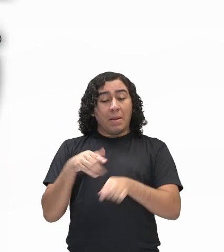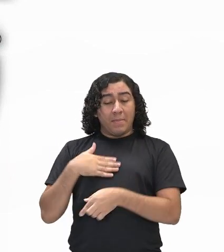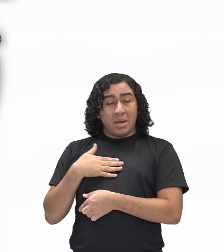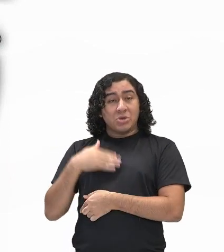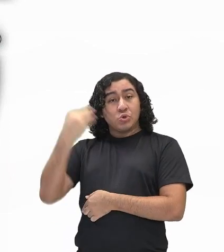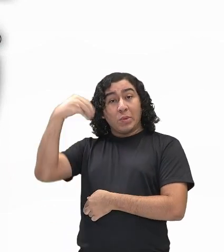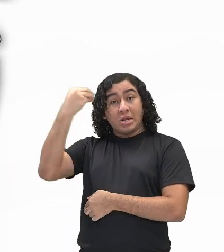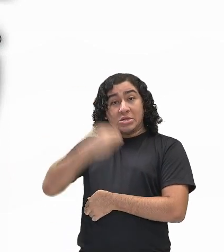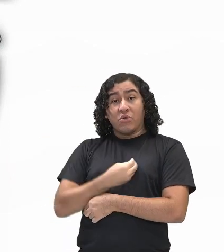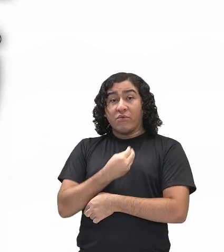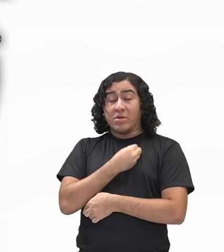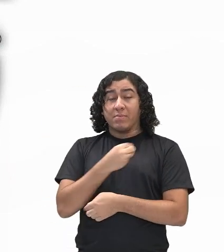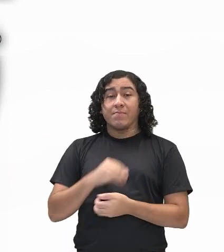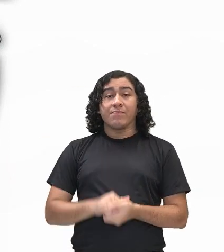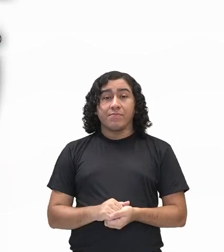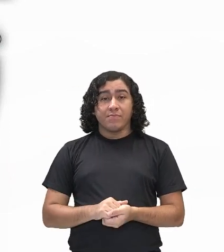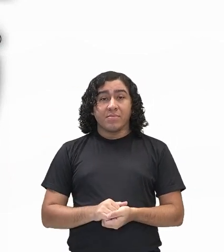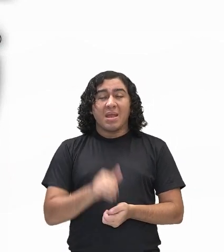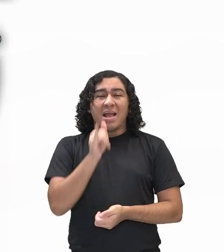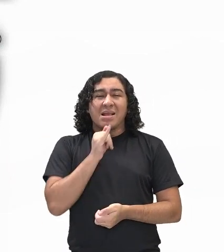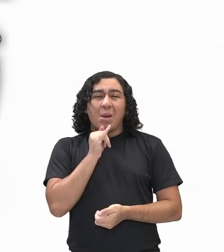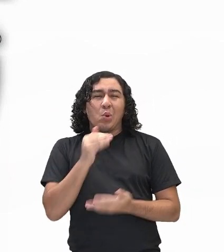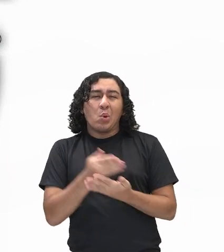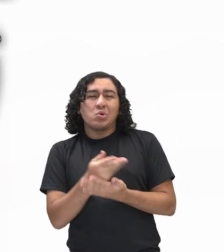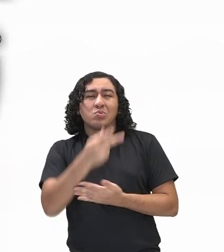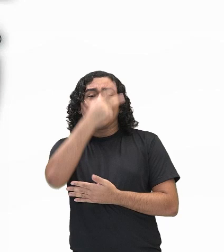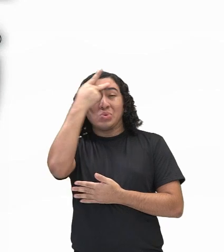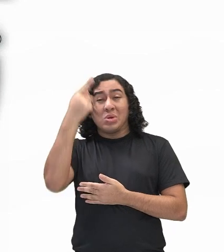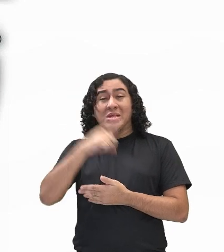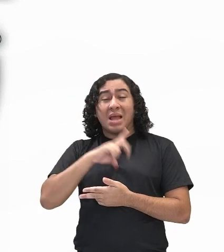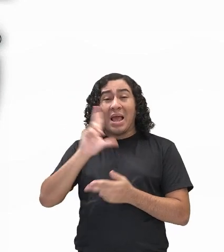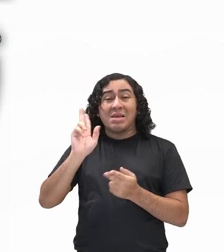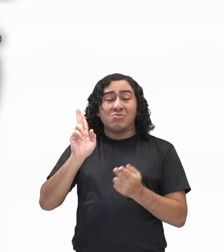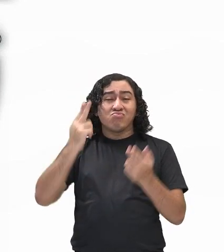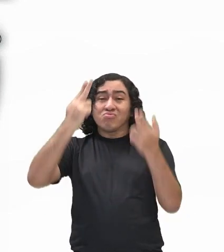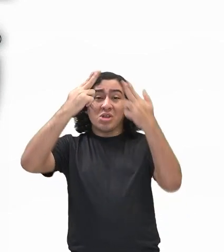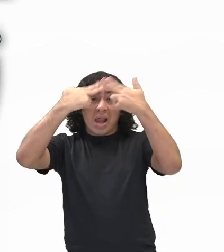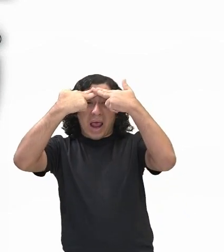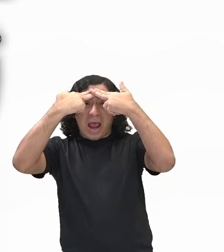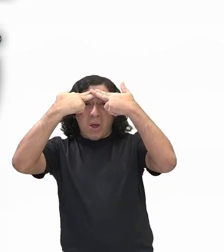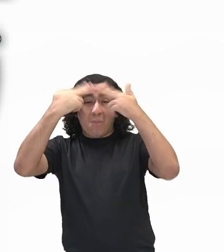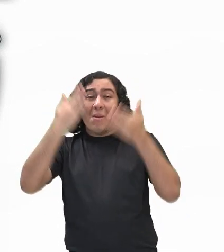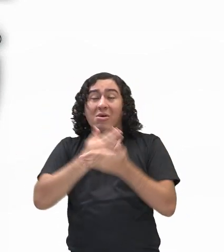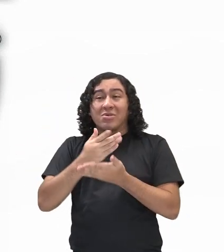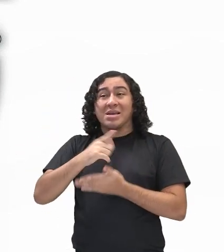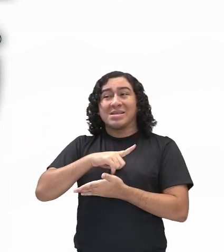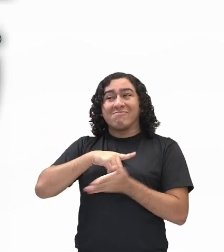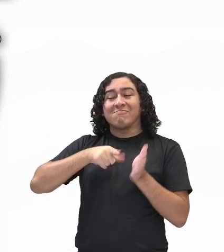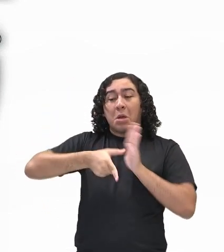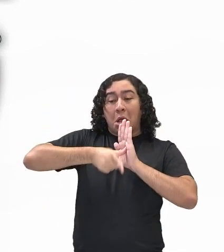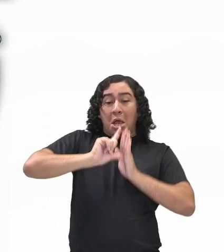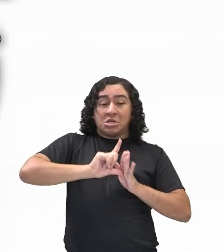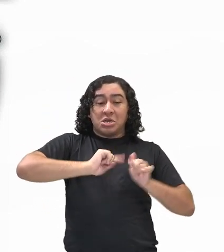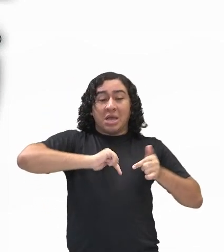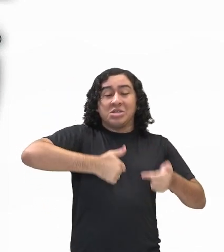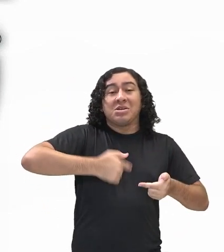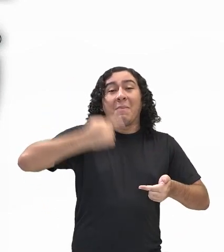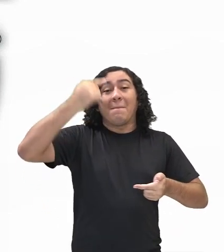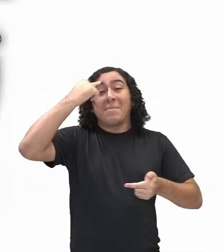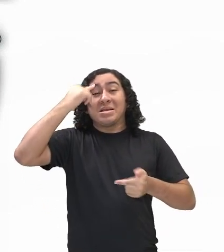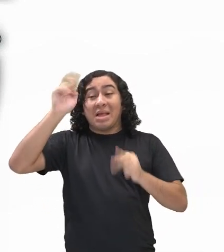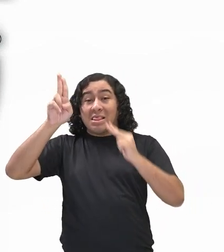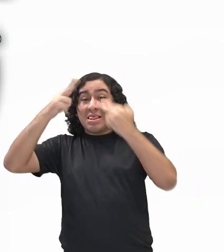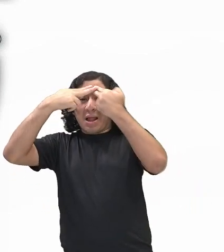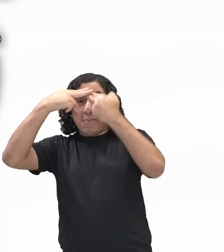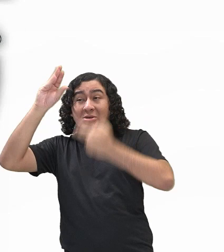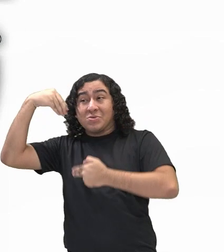Talvez a pessoa tenha um trauma de alguma coisa na vida e ela vai fazer um juízo de valor daquilo de acordo com isso, com essa experiência que